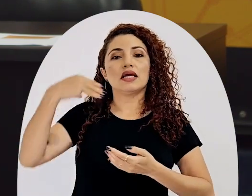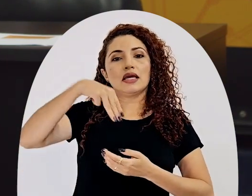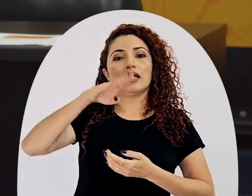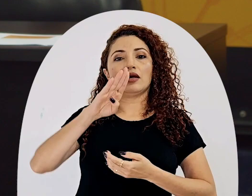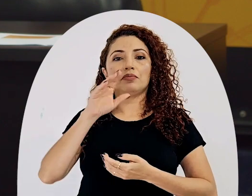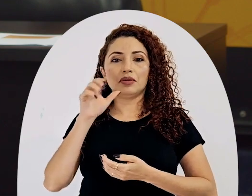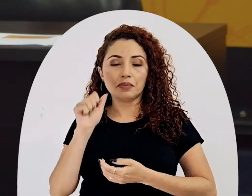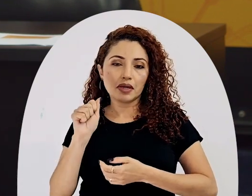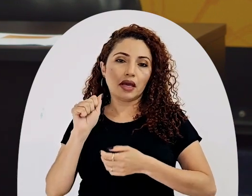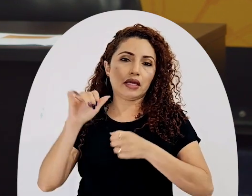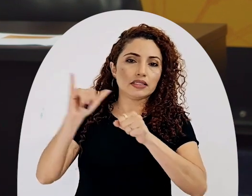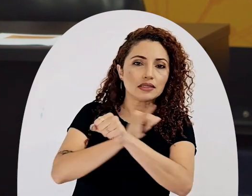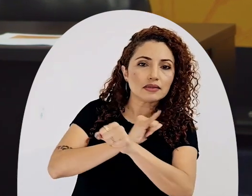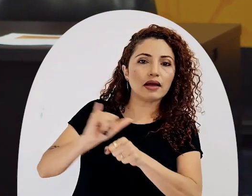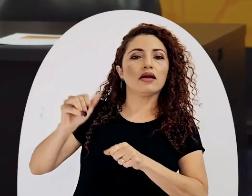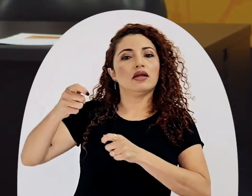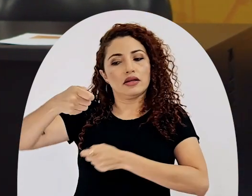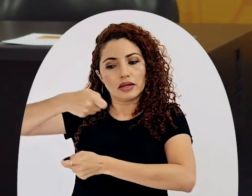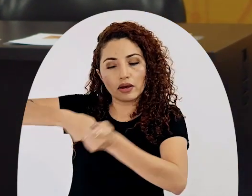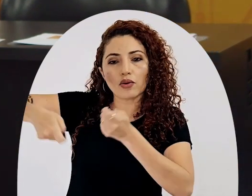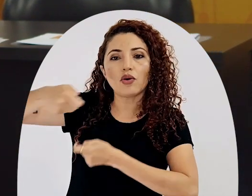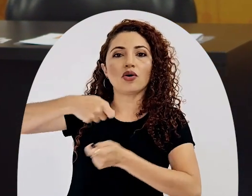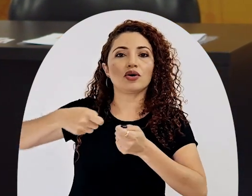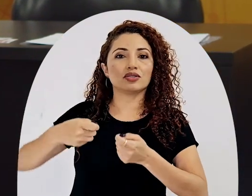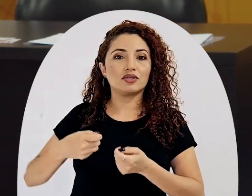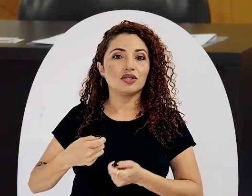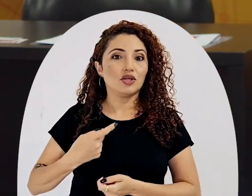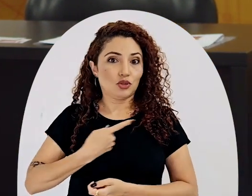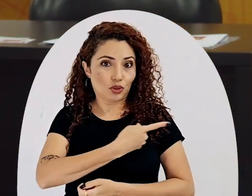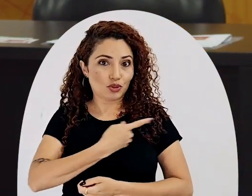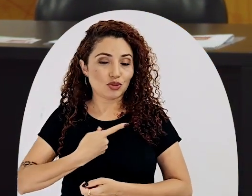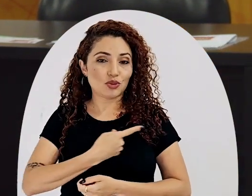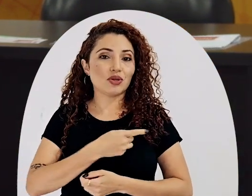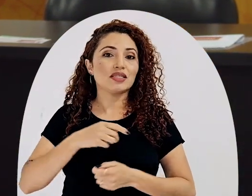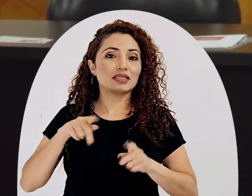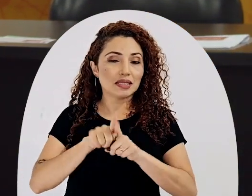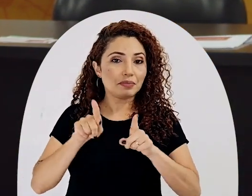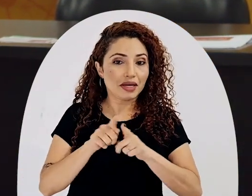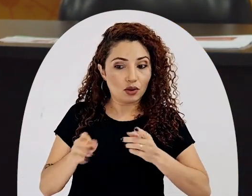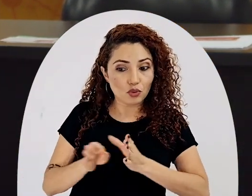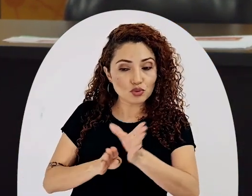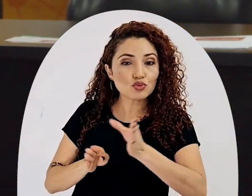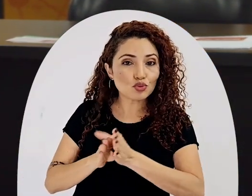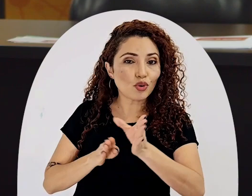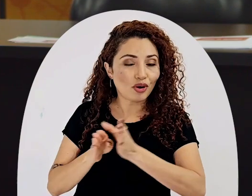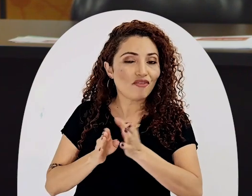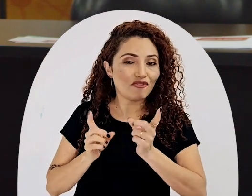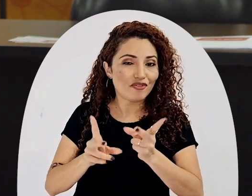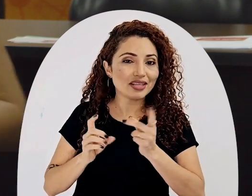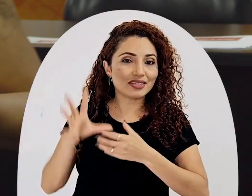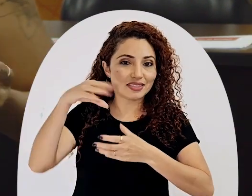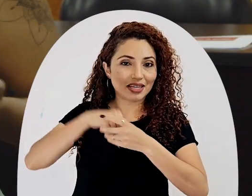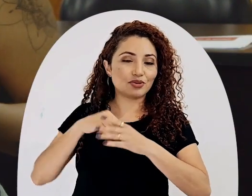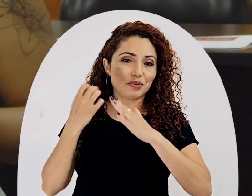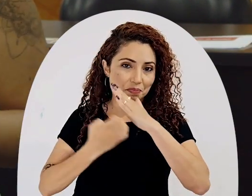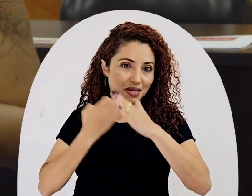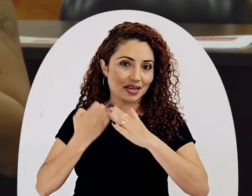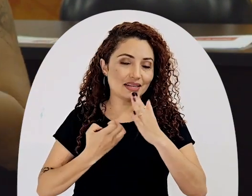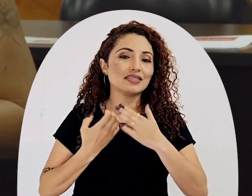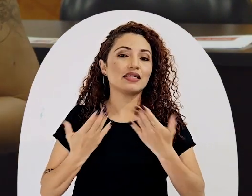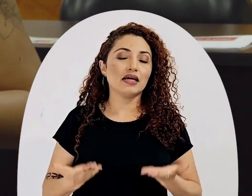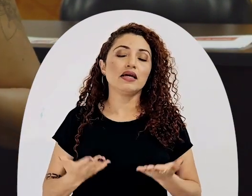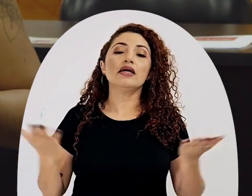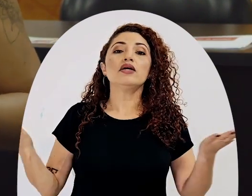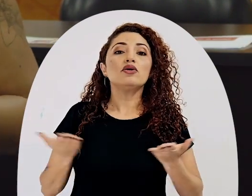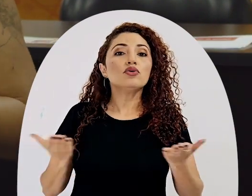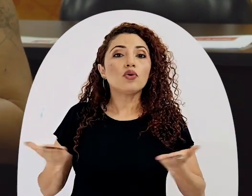negócios, porque eu e o Gibran também somos consultores de vendas na Transcendemos. E a forma que eu devolvo hoje para a sociedade,